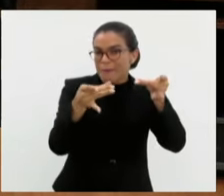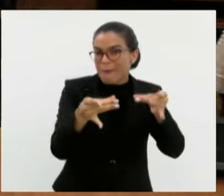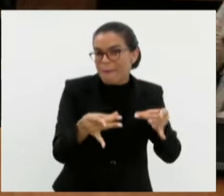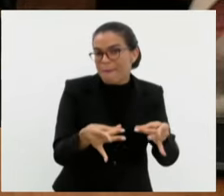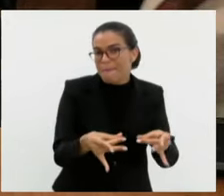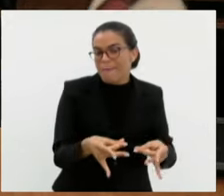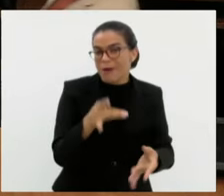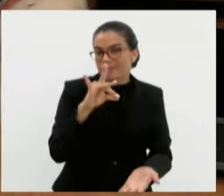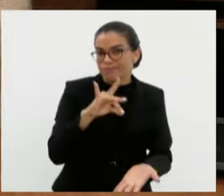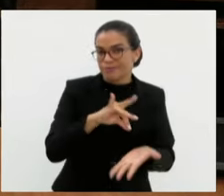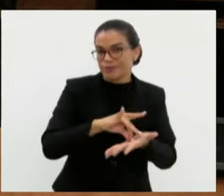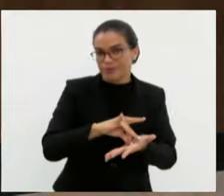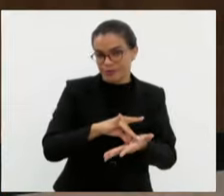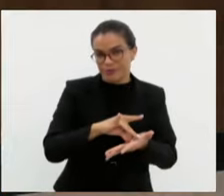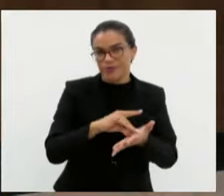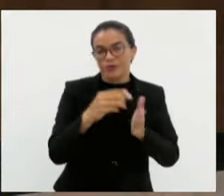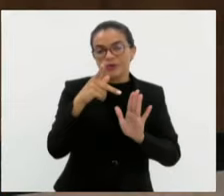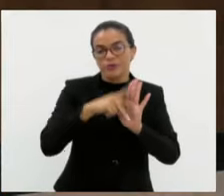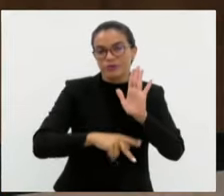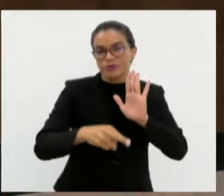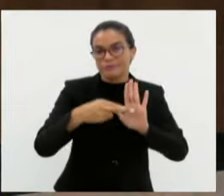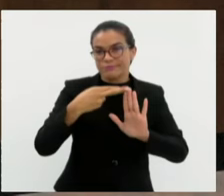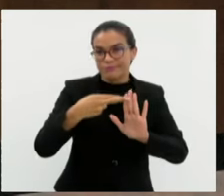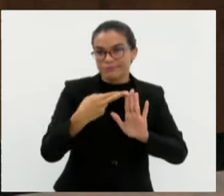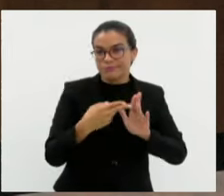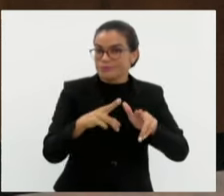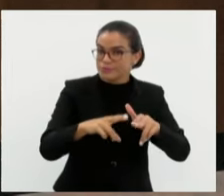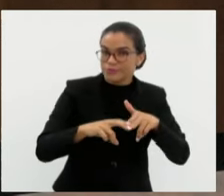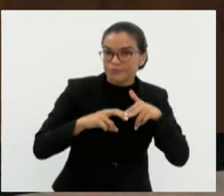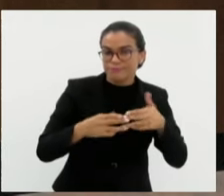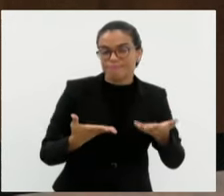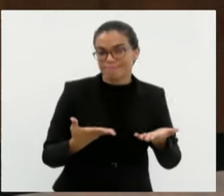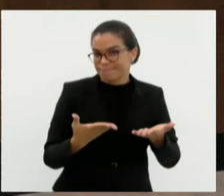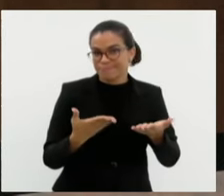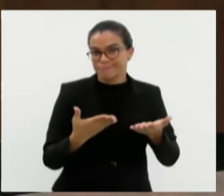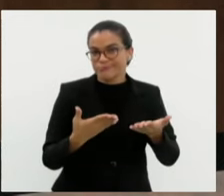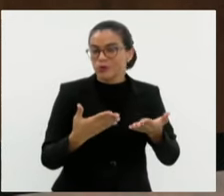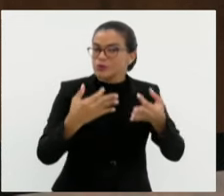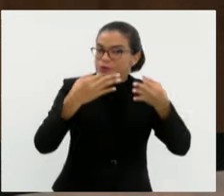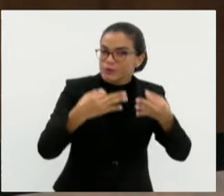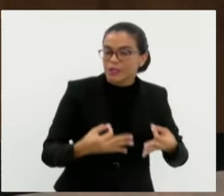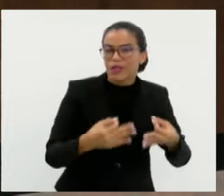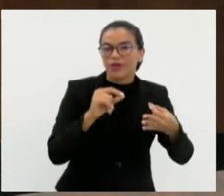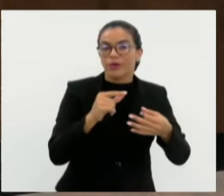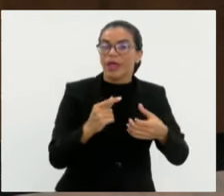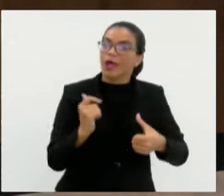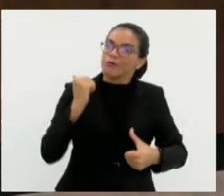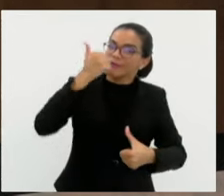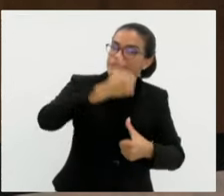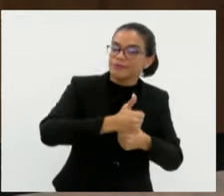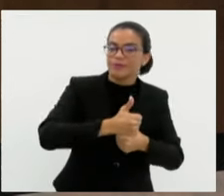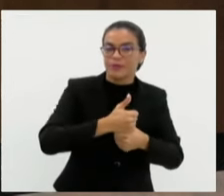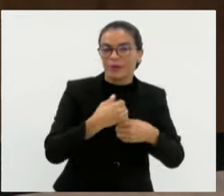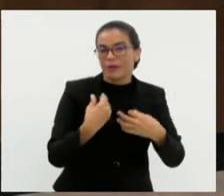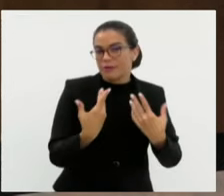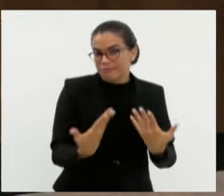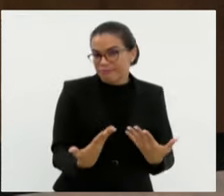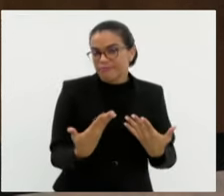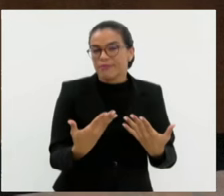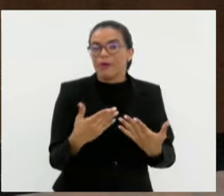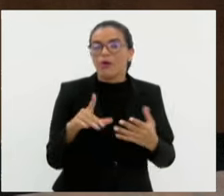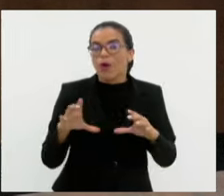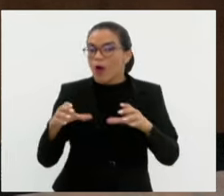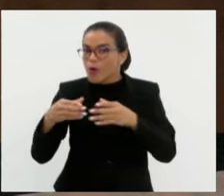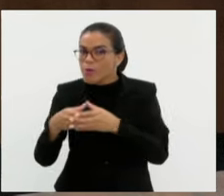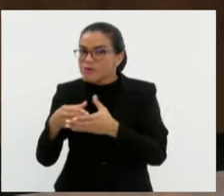teor original do projeto de resolução. Portanto, o caminho adequado seria um substitutivo que deve ser da lavra de uma